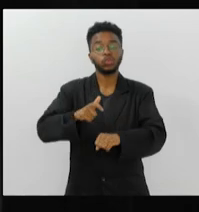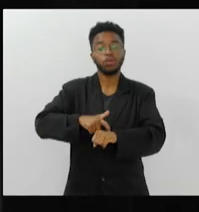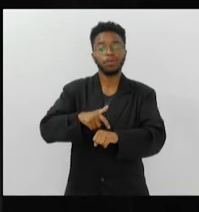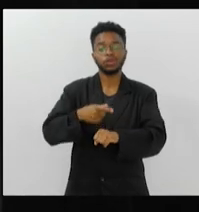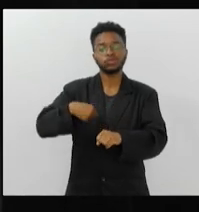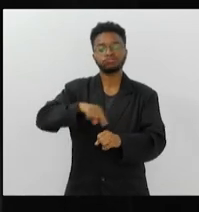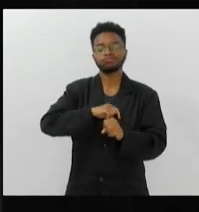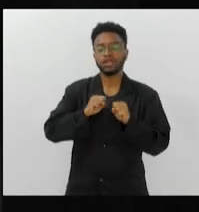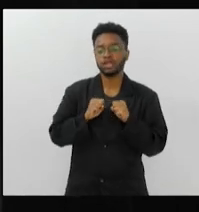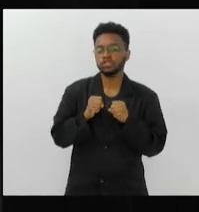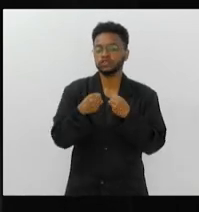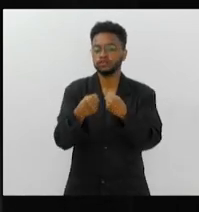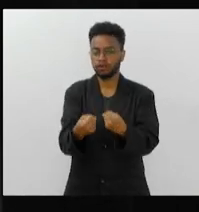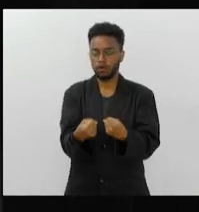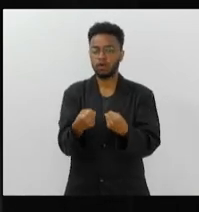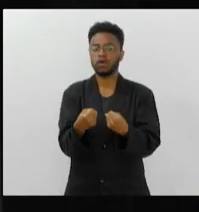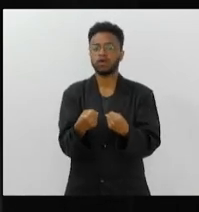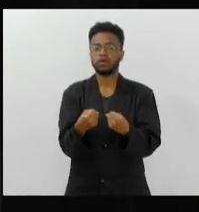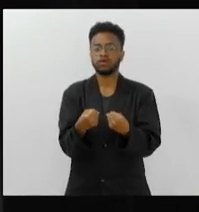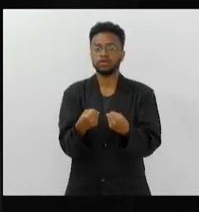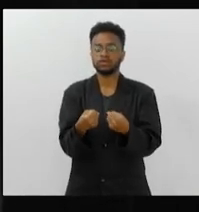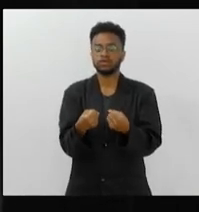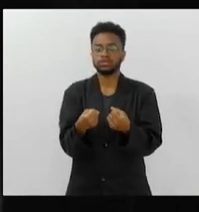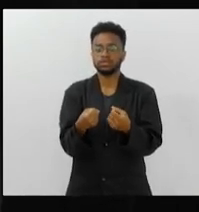se dedica e se